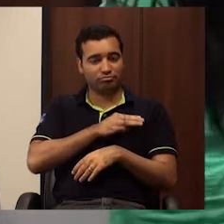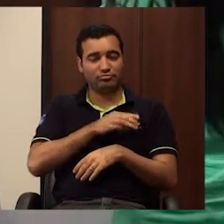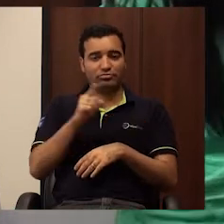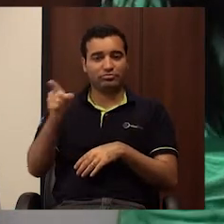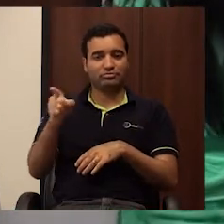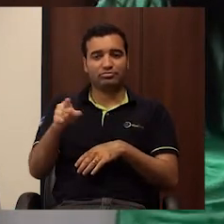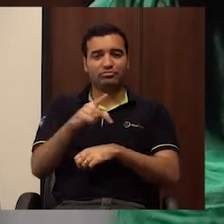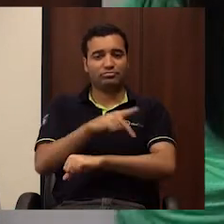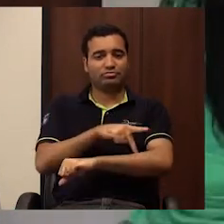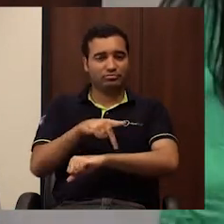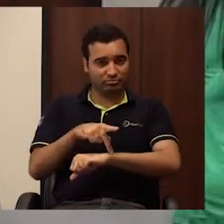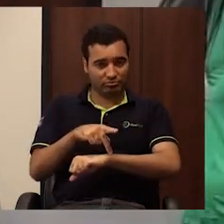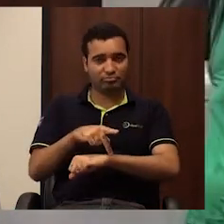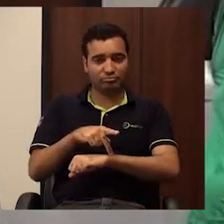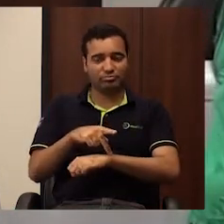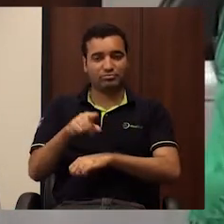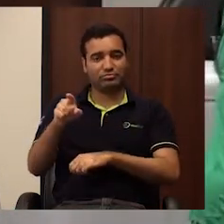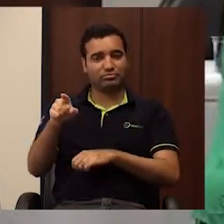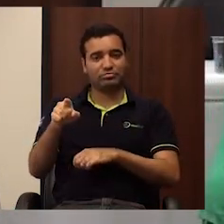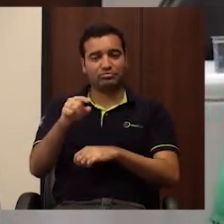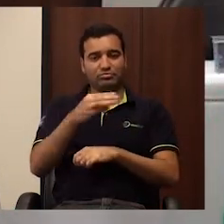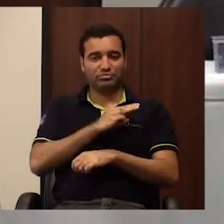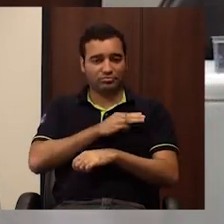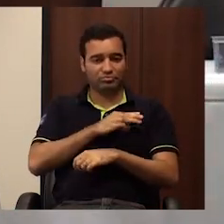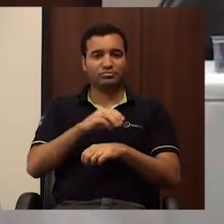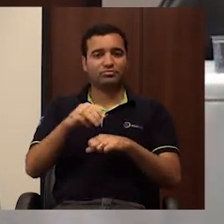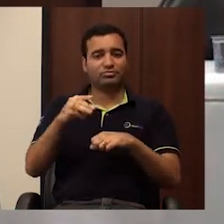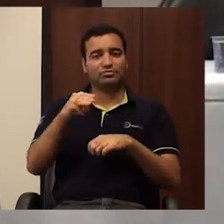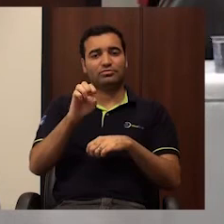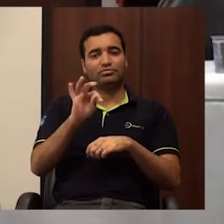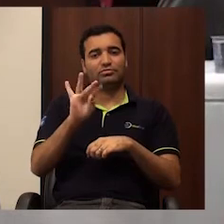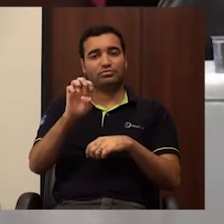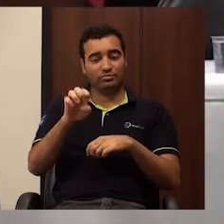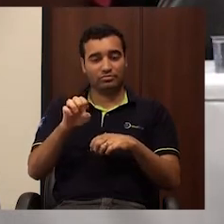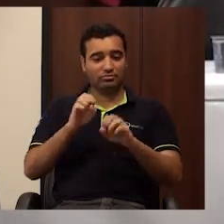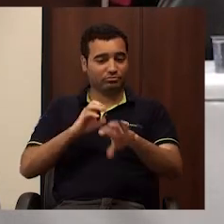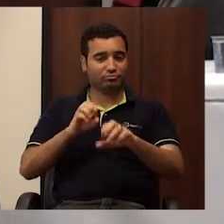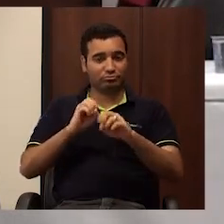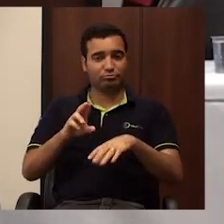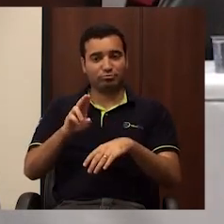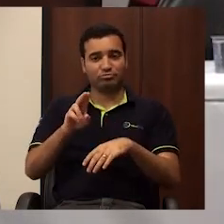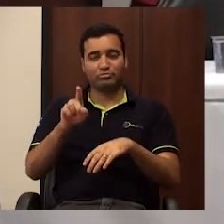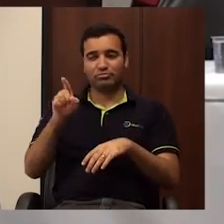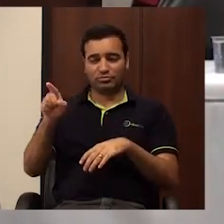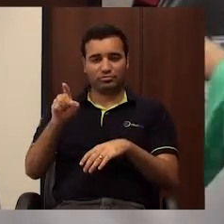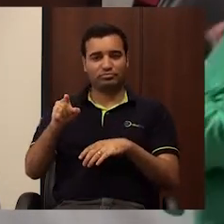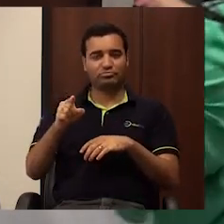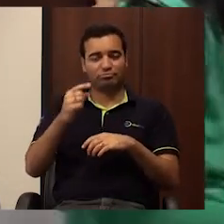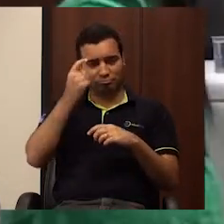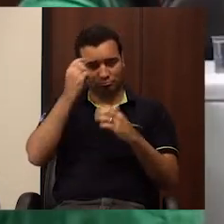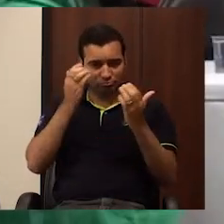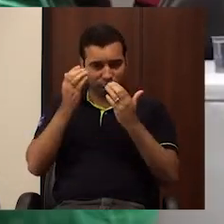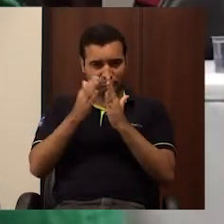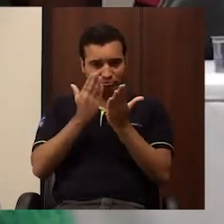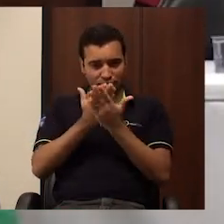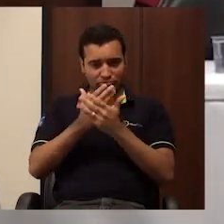Universidade Presbiteriana Mackenzie, mestre em Educação pela Universidade de São Paulo, doutora em Psicologia Escolar e